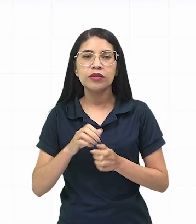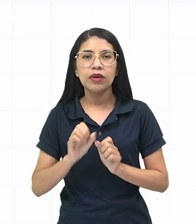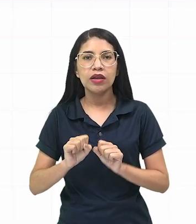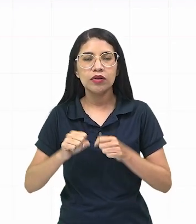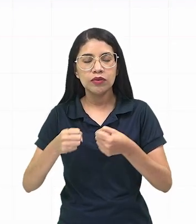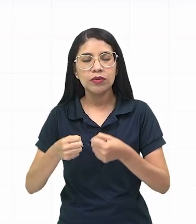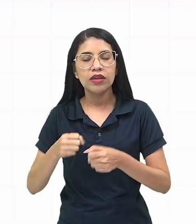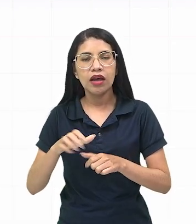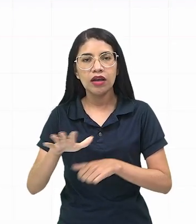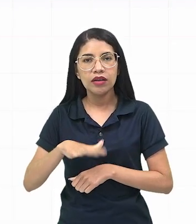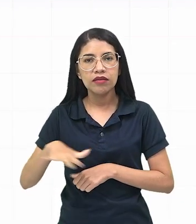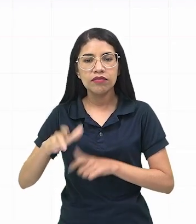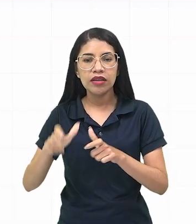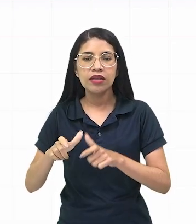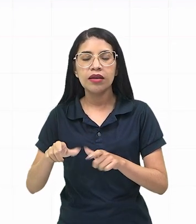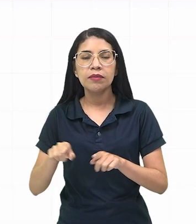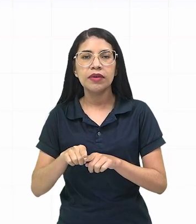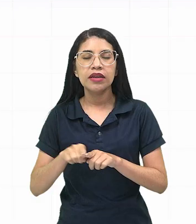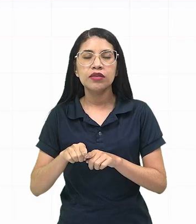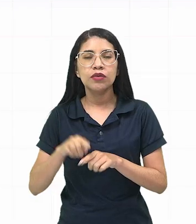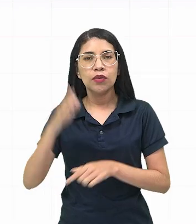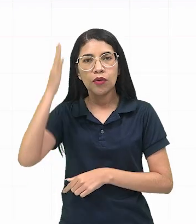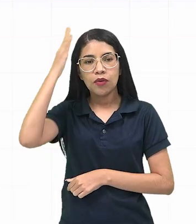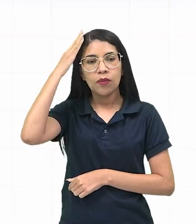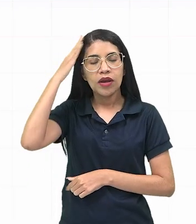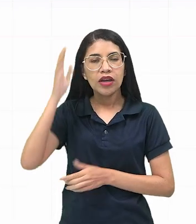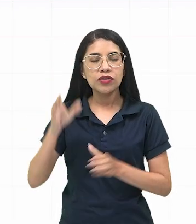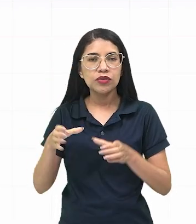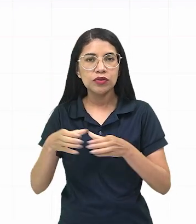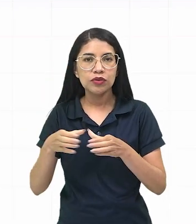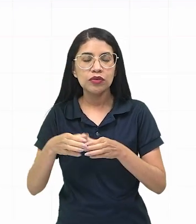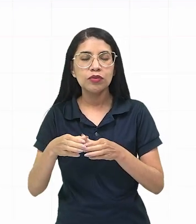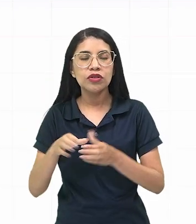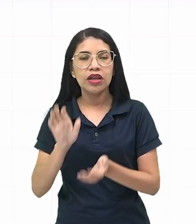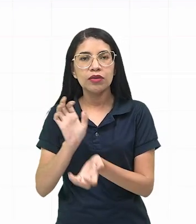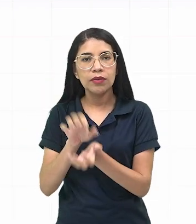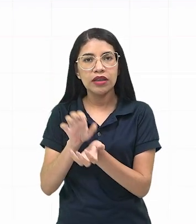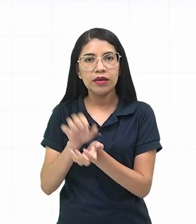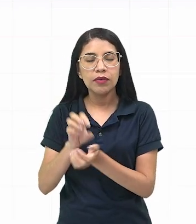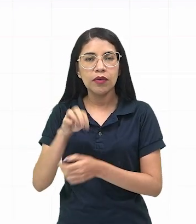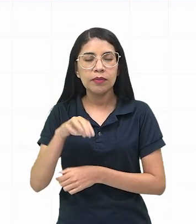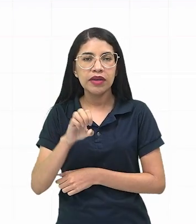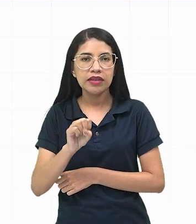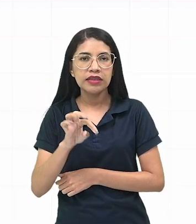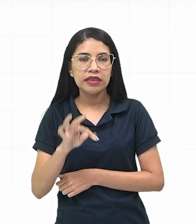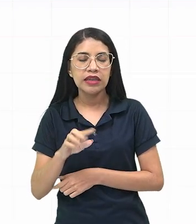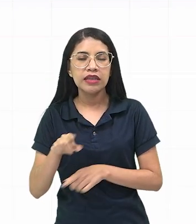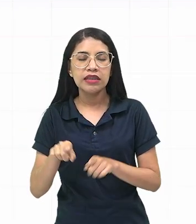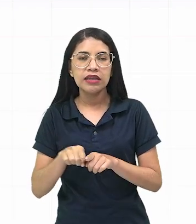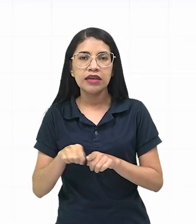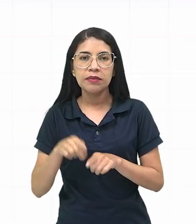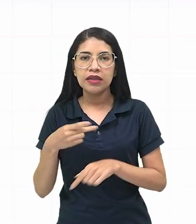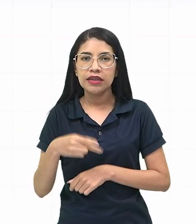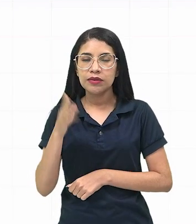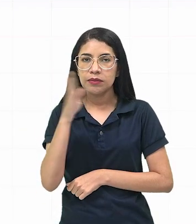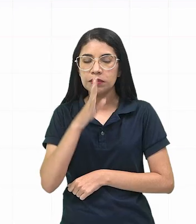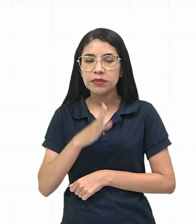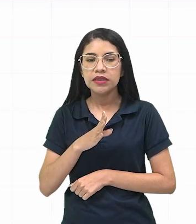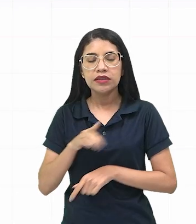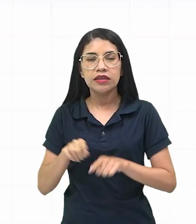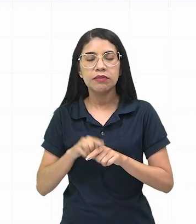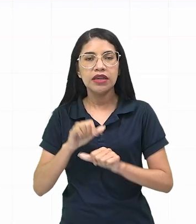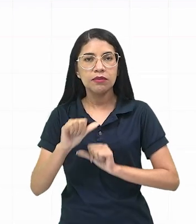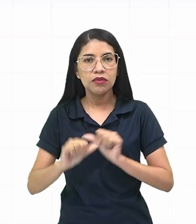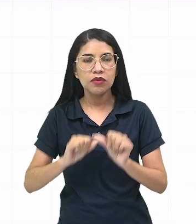Latina, Zapatista, México, as ligas camponesas em Pernambuco e MST, Movimento Sem Terra, Brasil, a